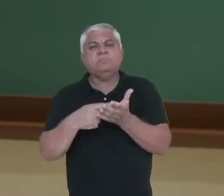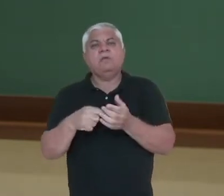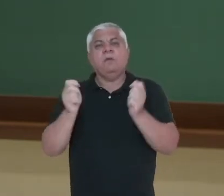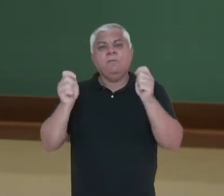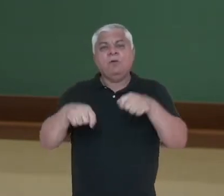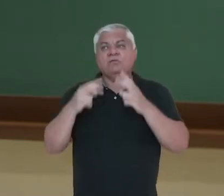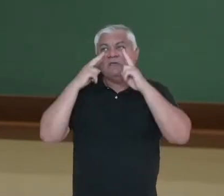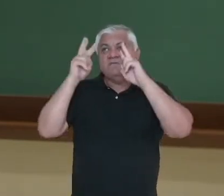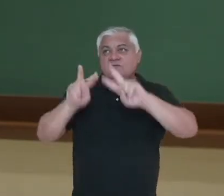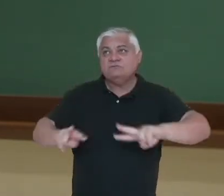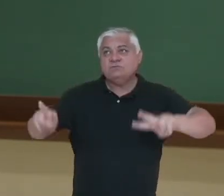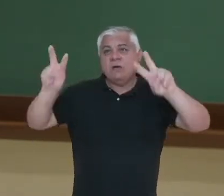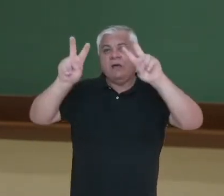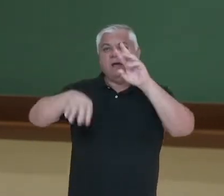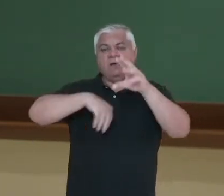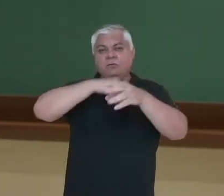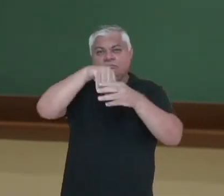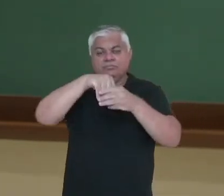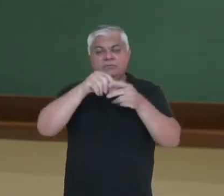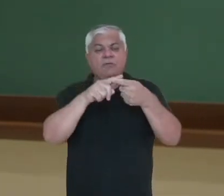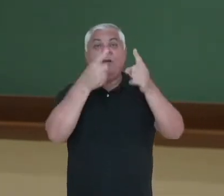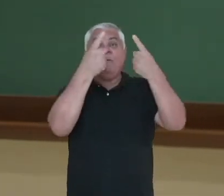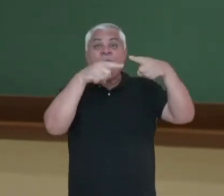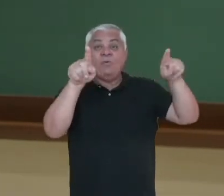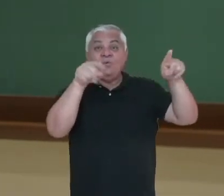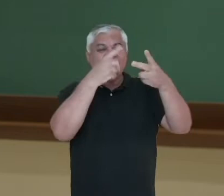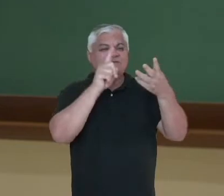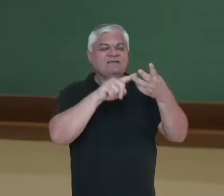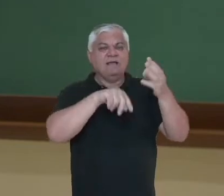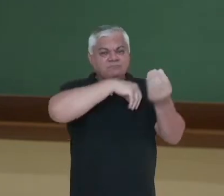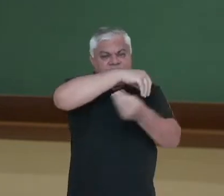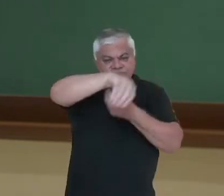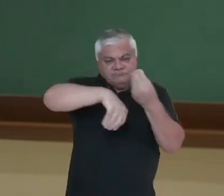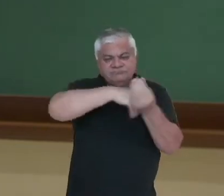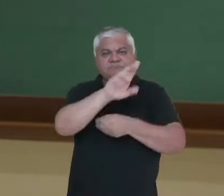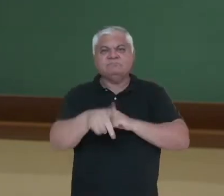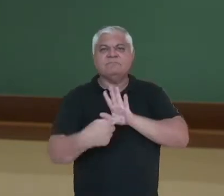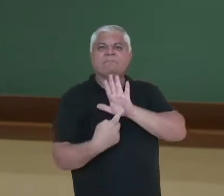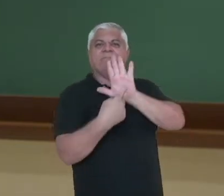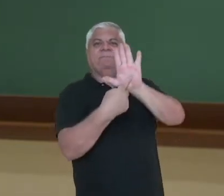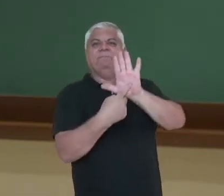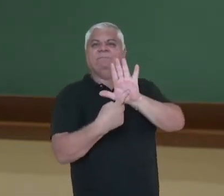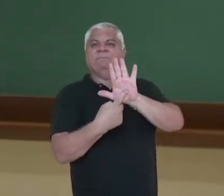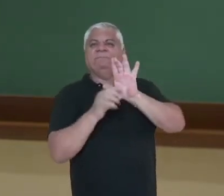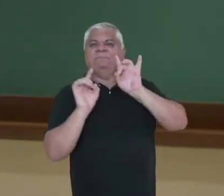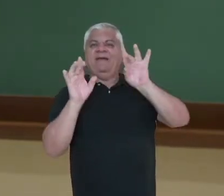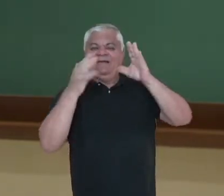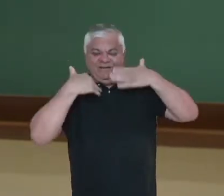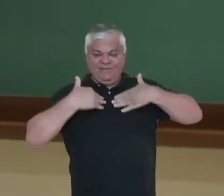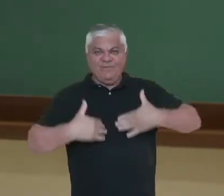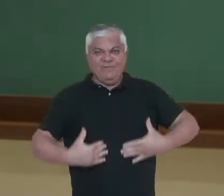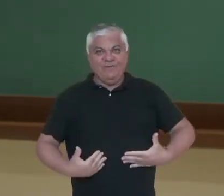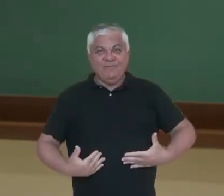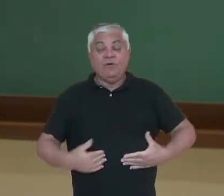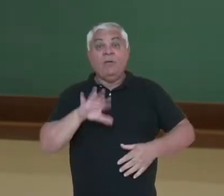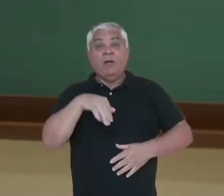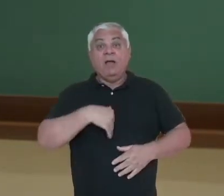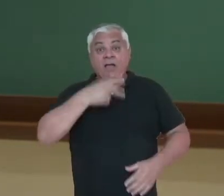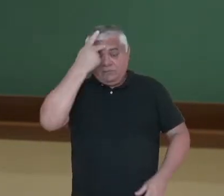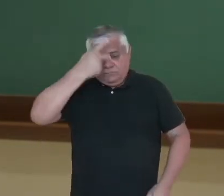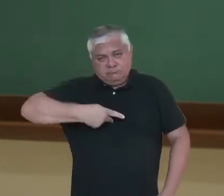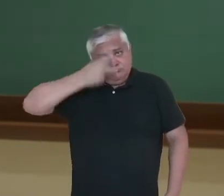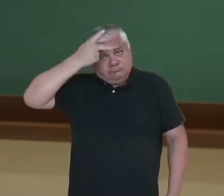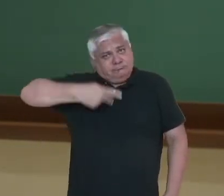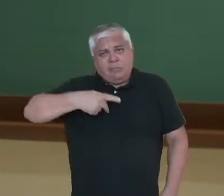pouco de artes visuais, um pouco de música, misturando tudo e fazendo uma ação performática. Lembrando que a performance, o artista sozinho interpreta